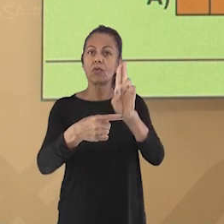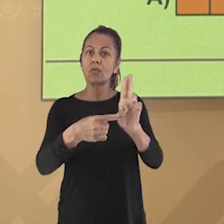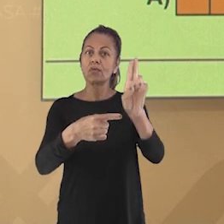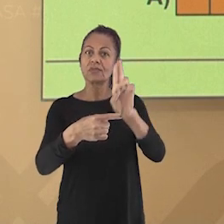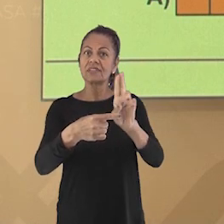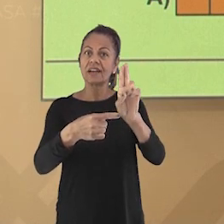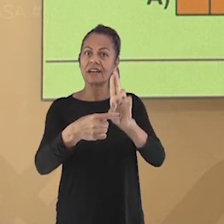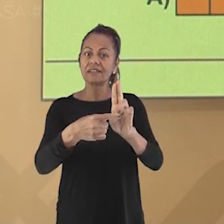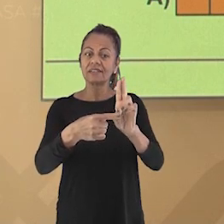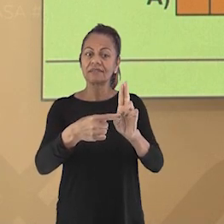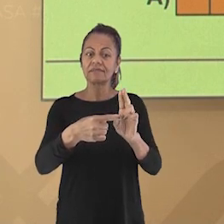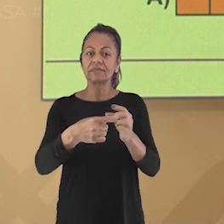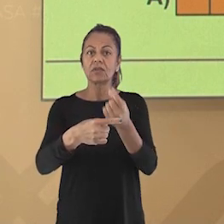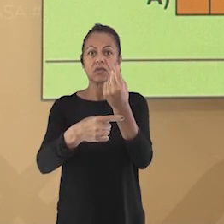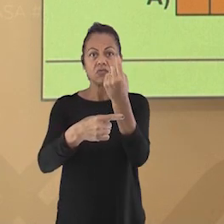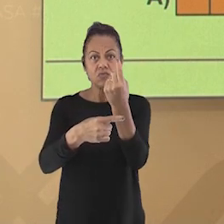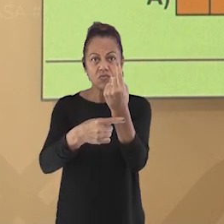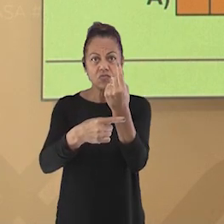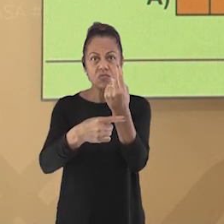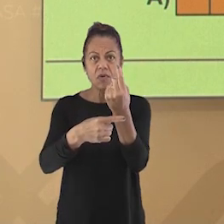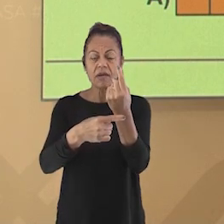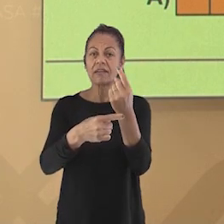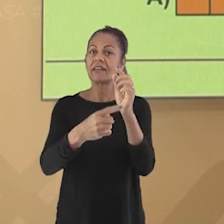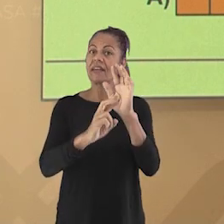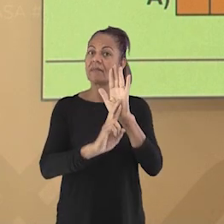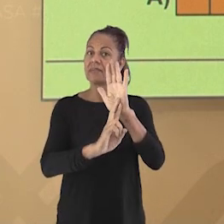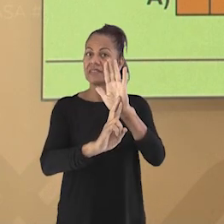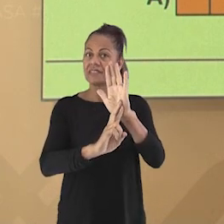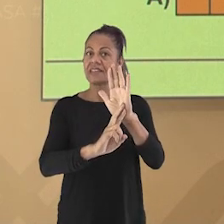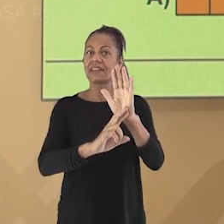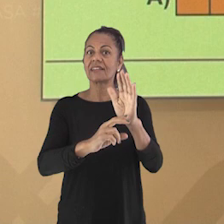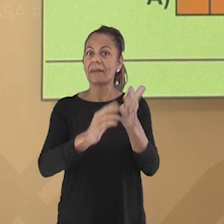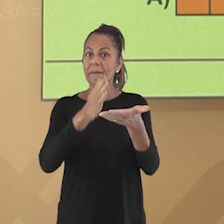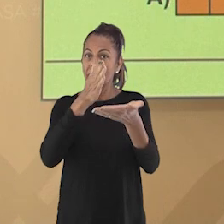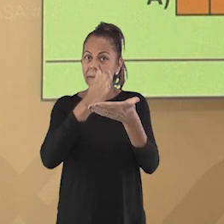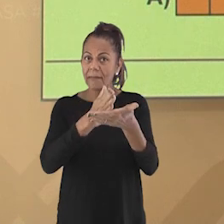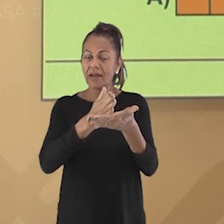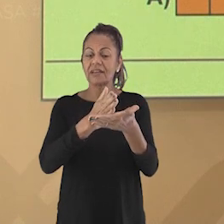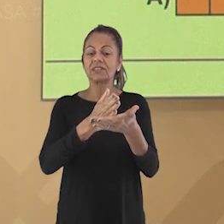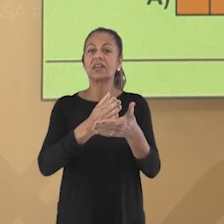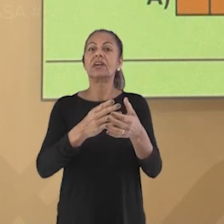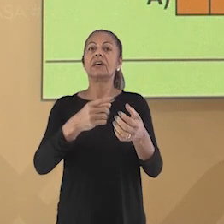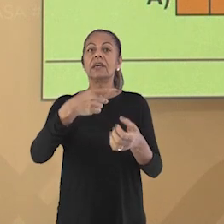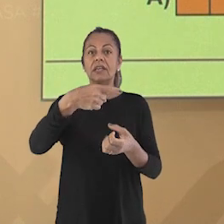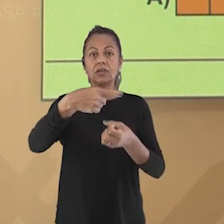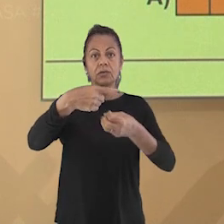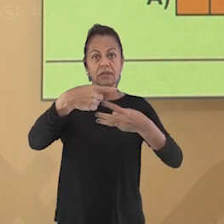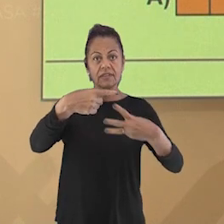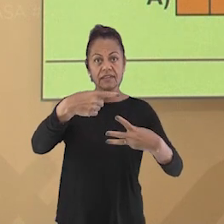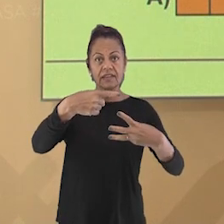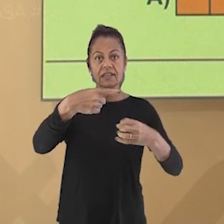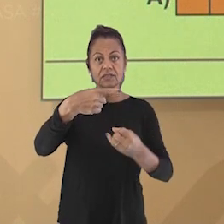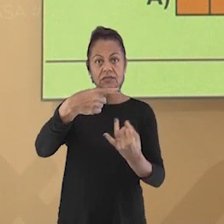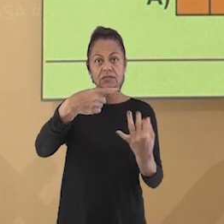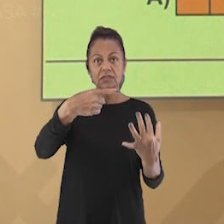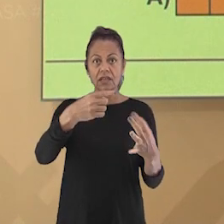3. Então, o 1 representa a parte, o 3 representa o todo, o total de partes que nós